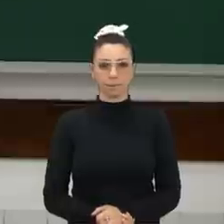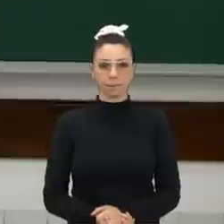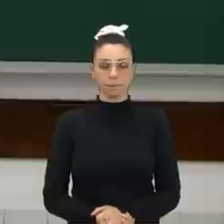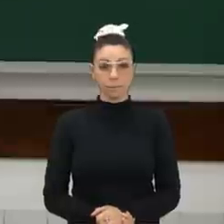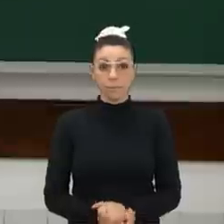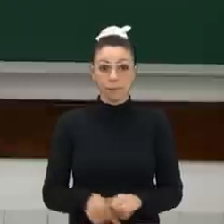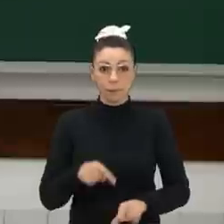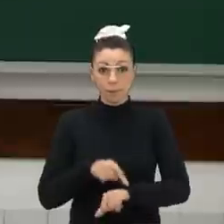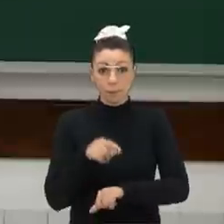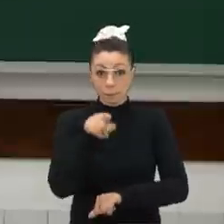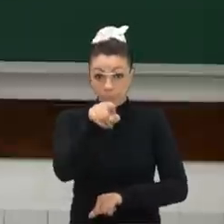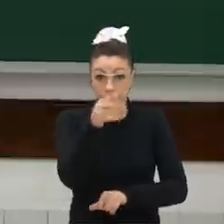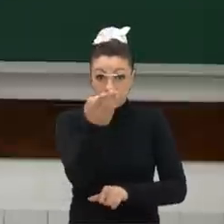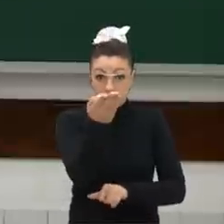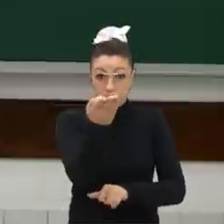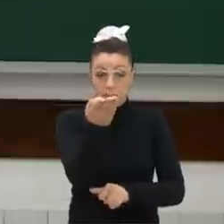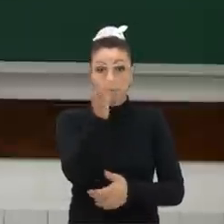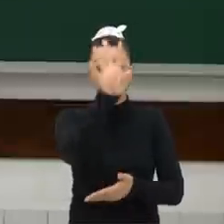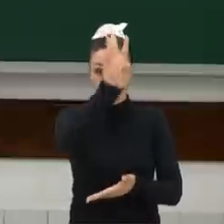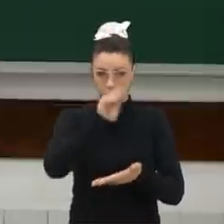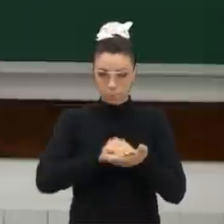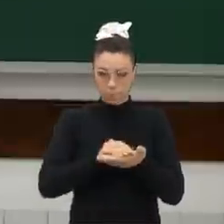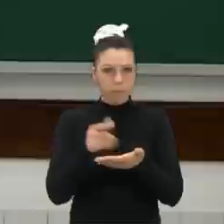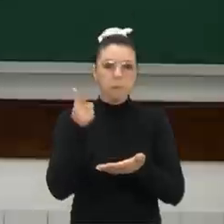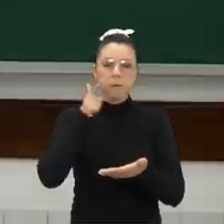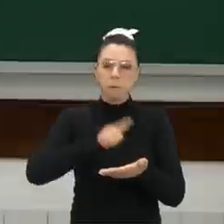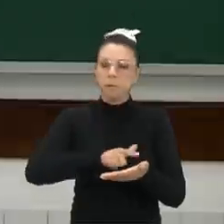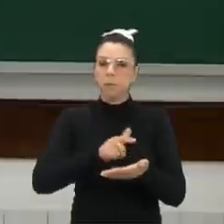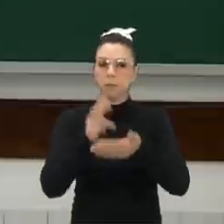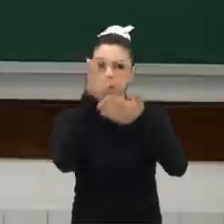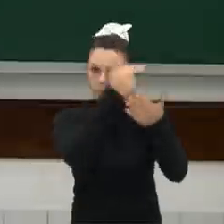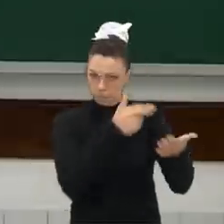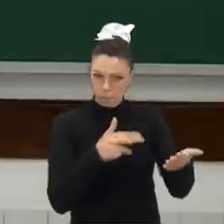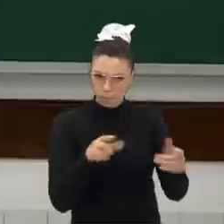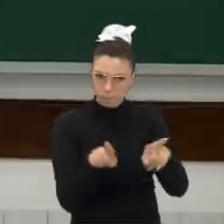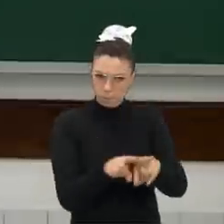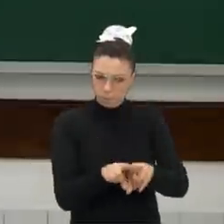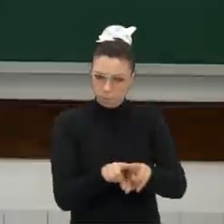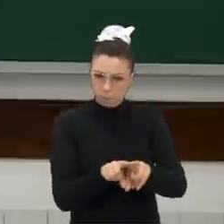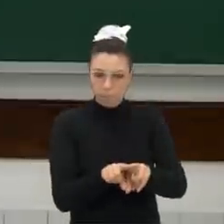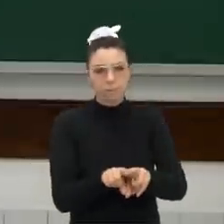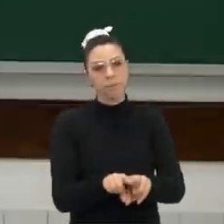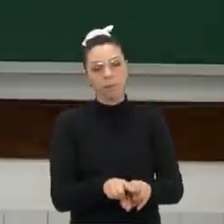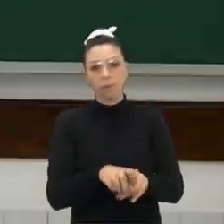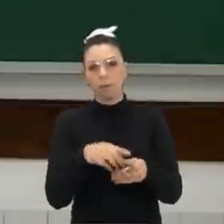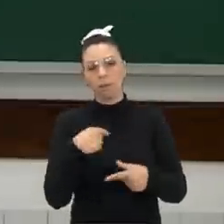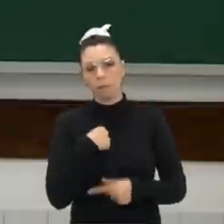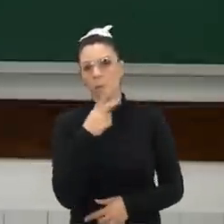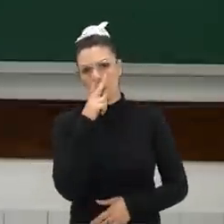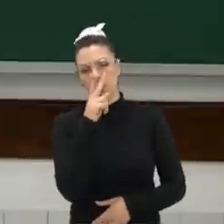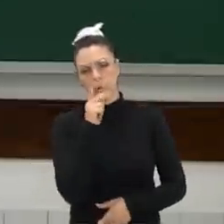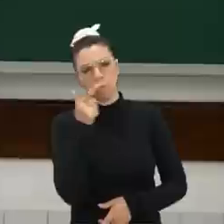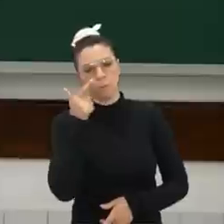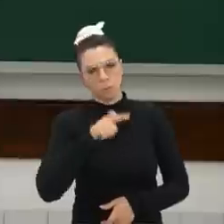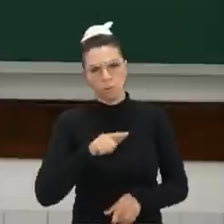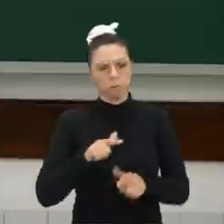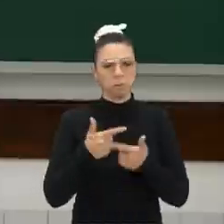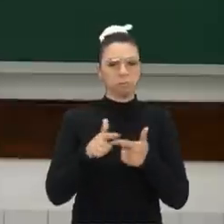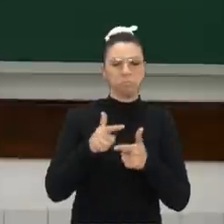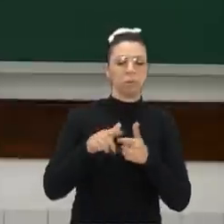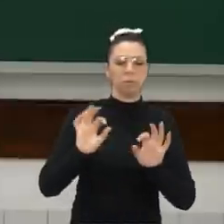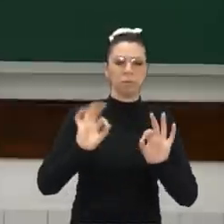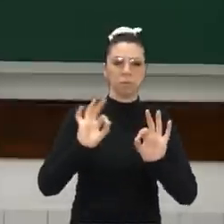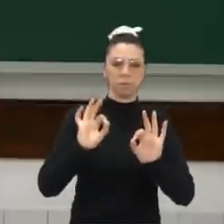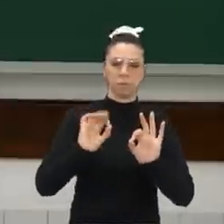Deu tempo para você copiar? Você conseguiu fazer os seus desenhos? Eu acho que conseguiu, né? Se não conseguiu, não tem problema.